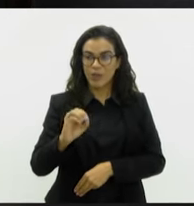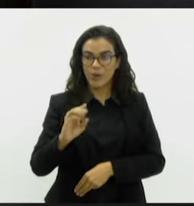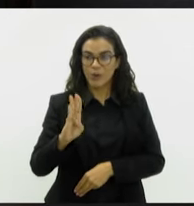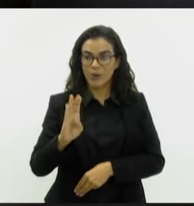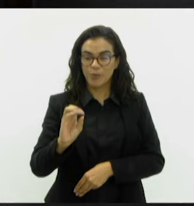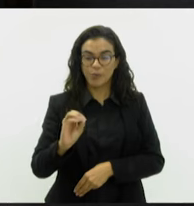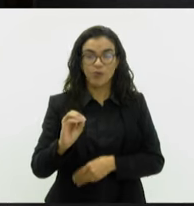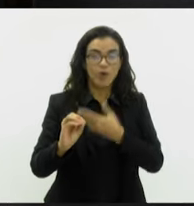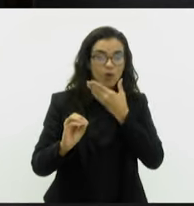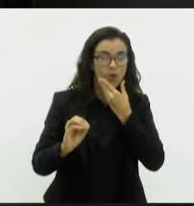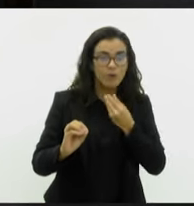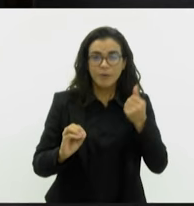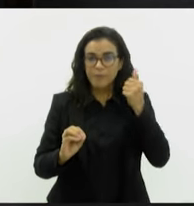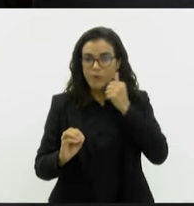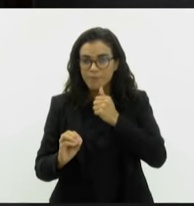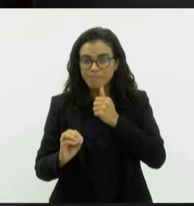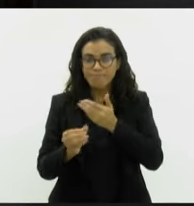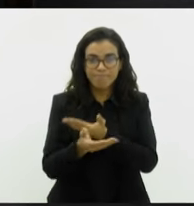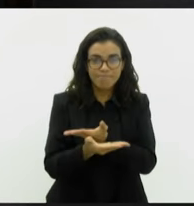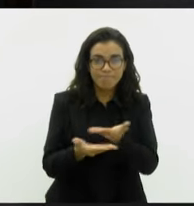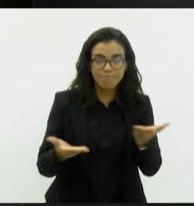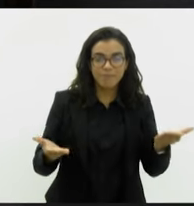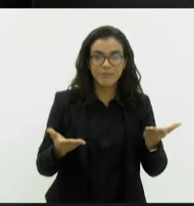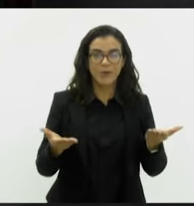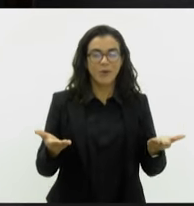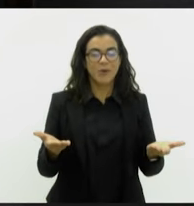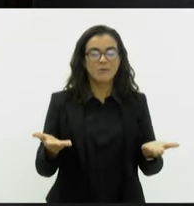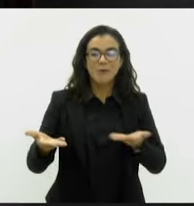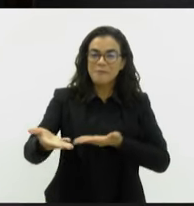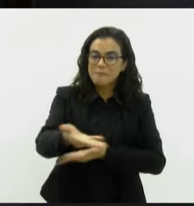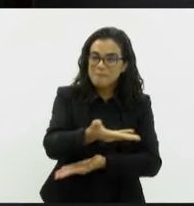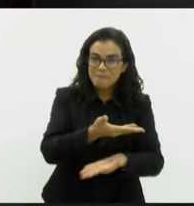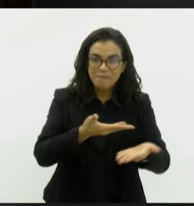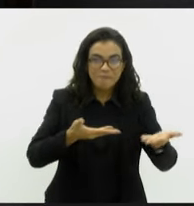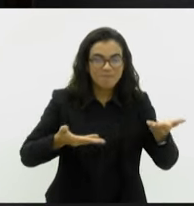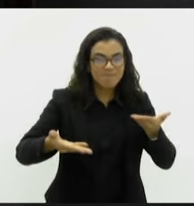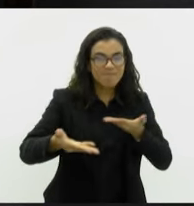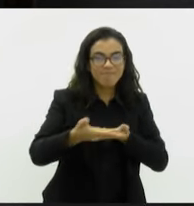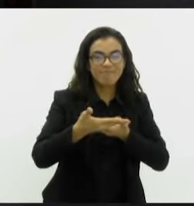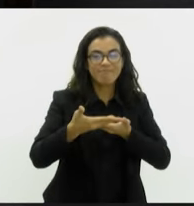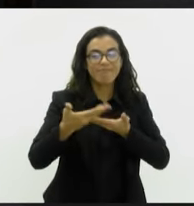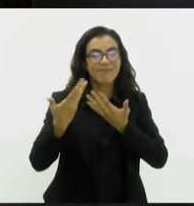senhoras e senhores hoje eu quero compartilhar algumas